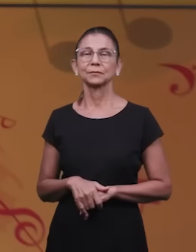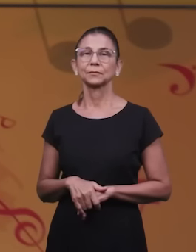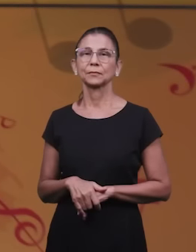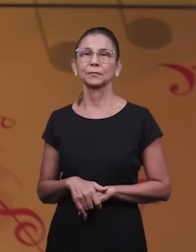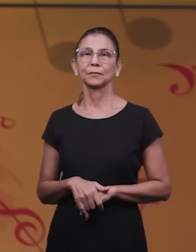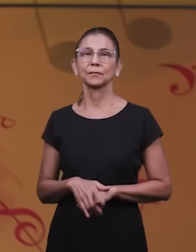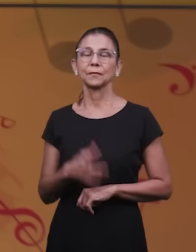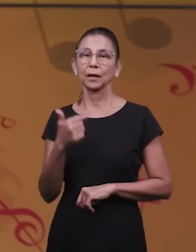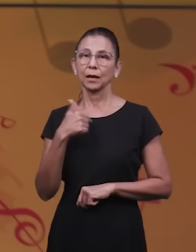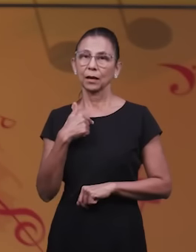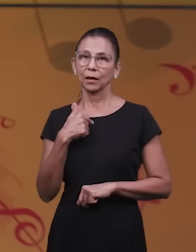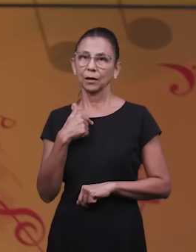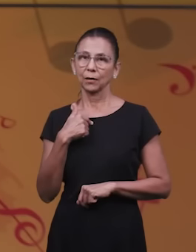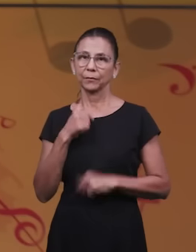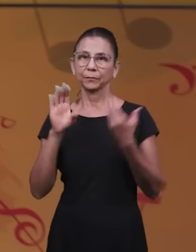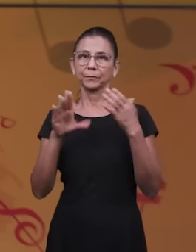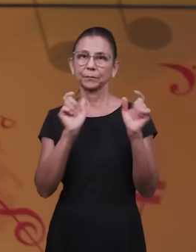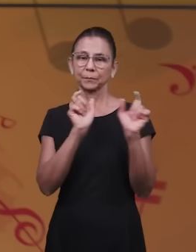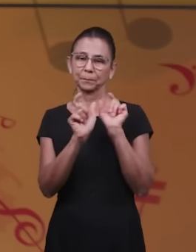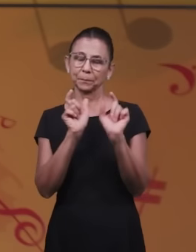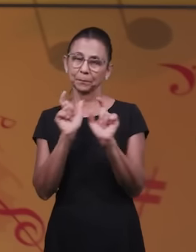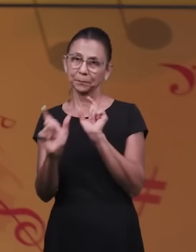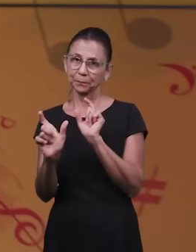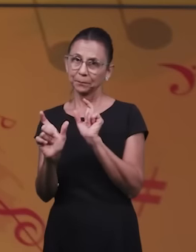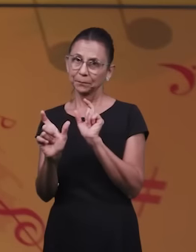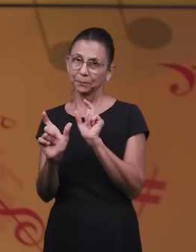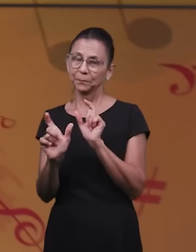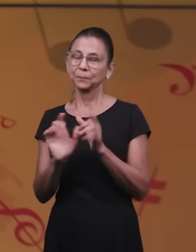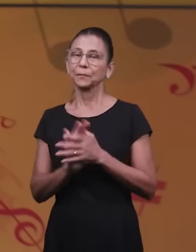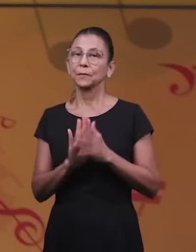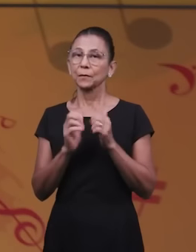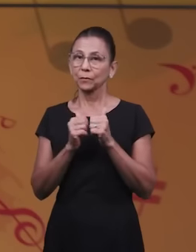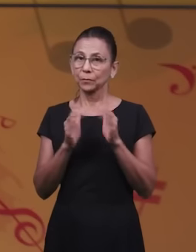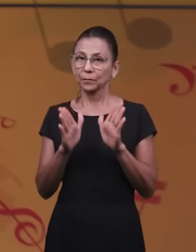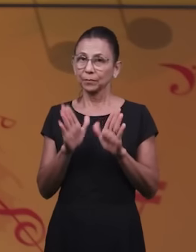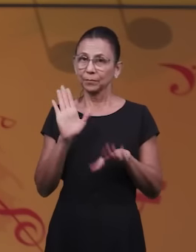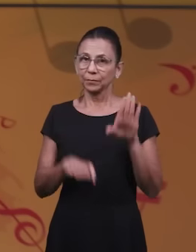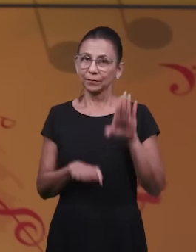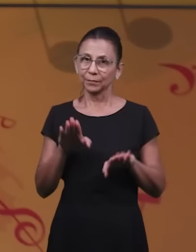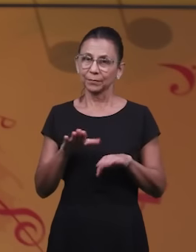tia vai solfejar e vai tocar. Só a introdução.